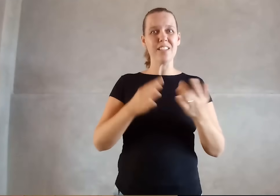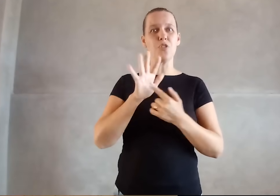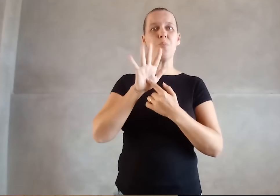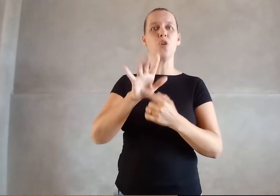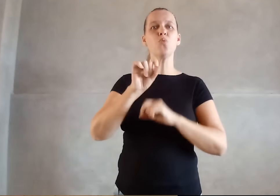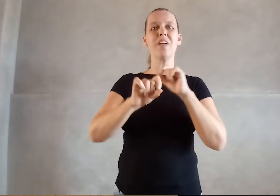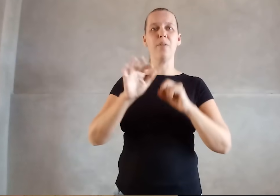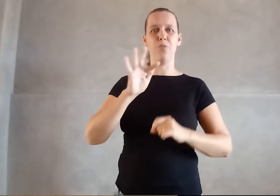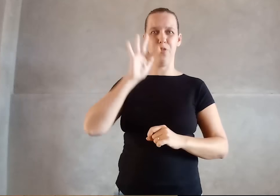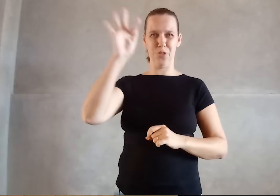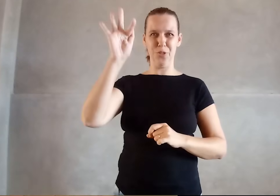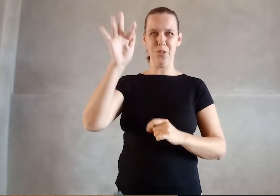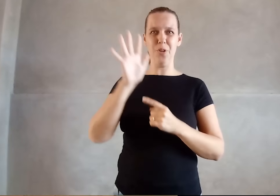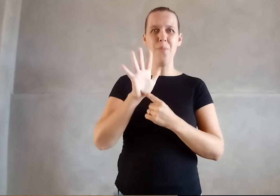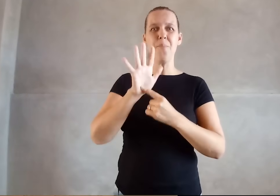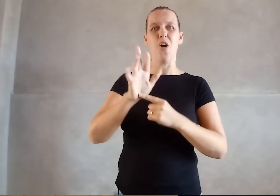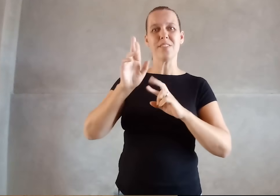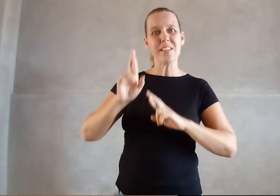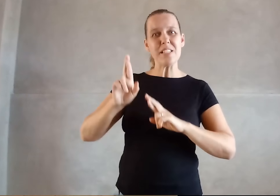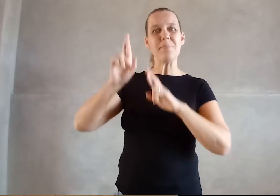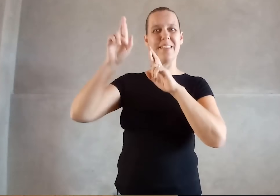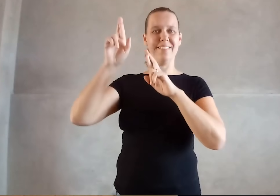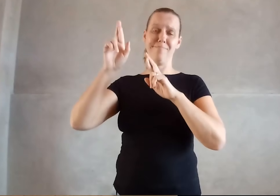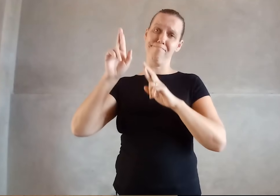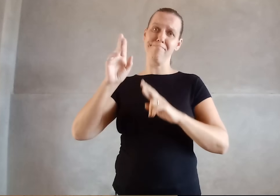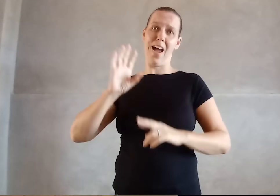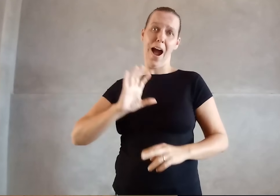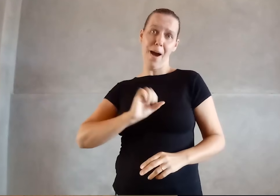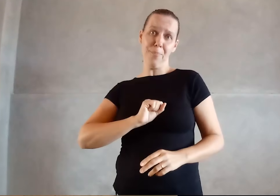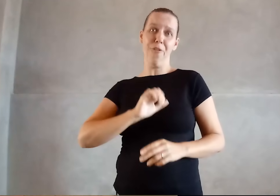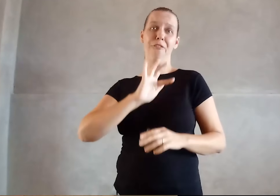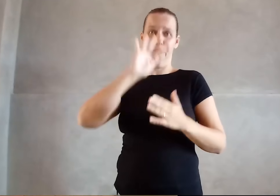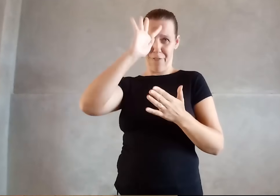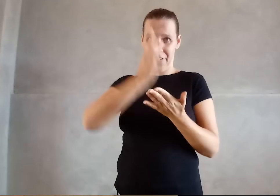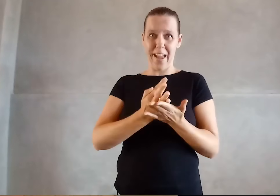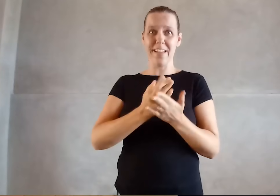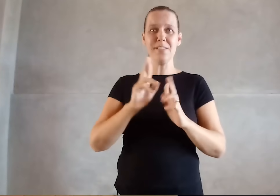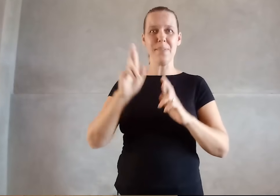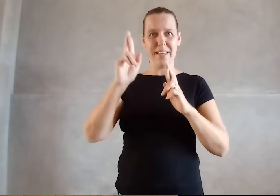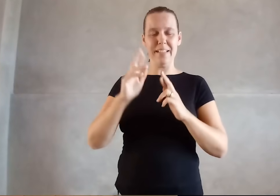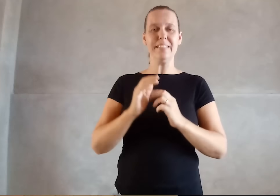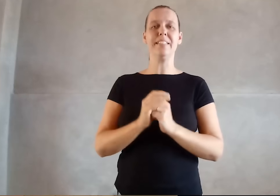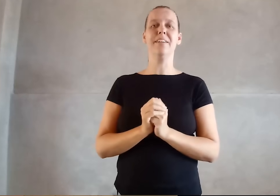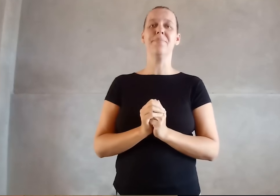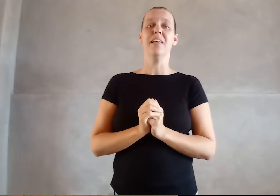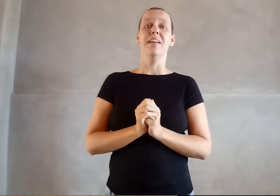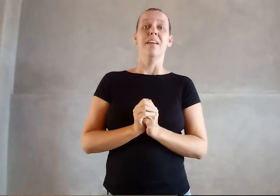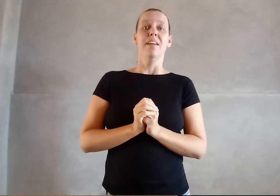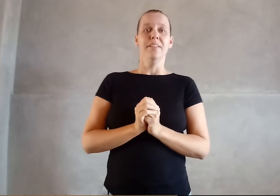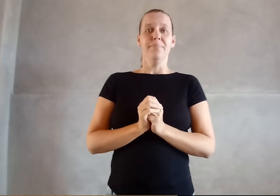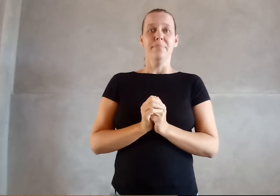está o último princípio de como lidarmos com a aprovação. Na aprovação, nós precisamos lembrar que há